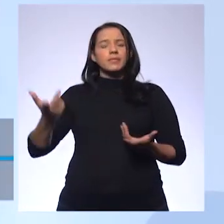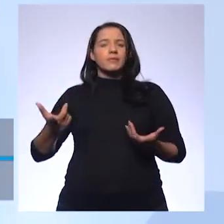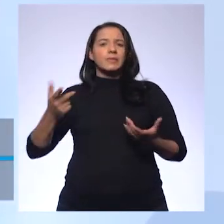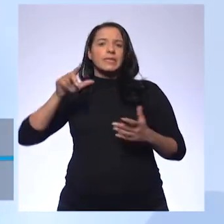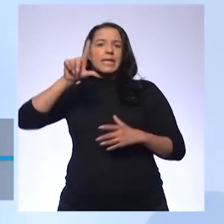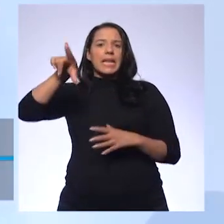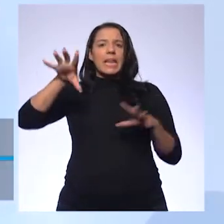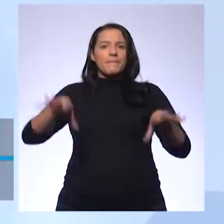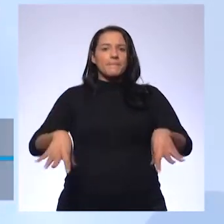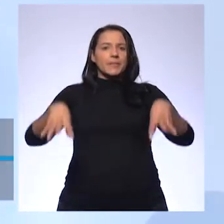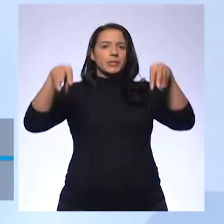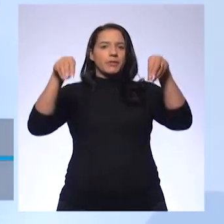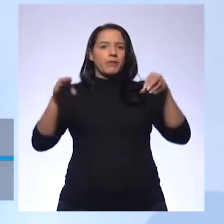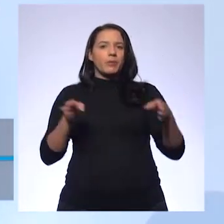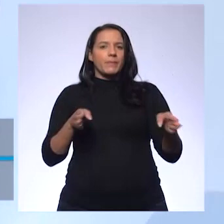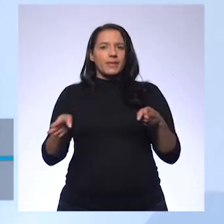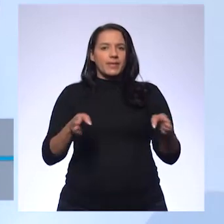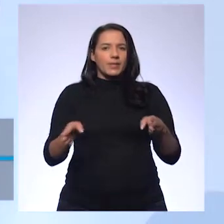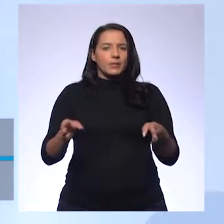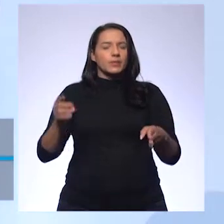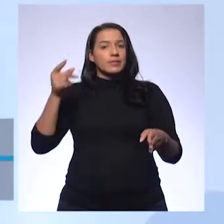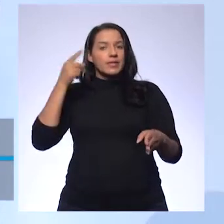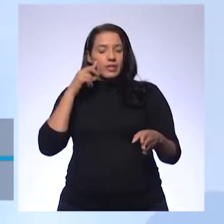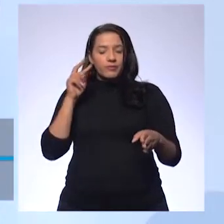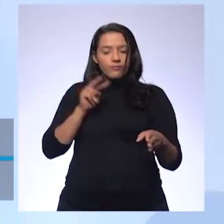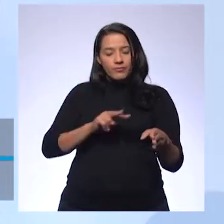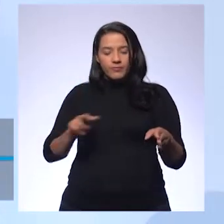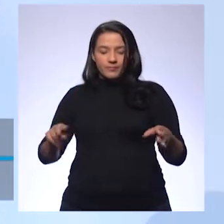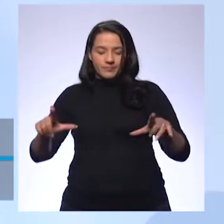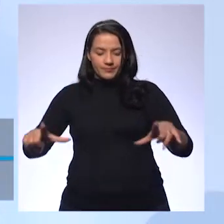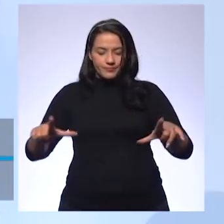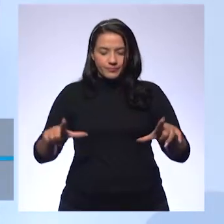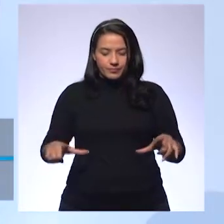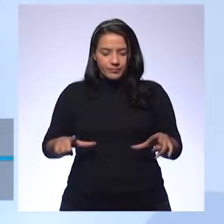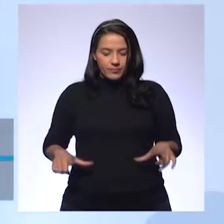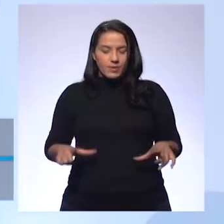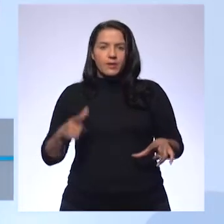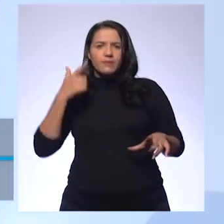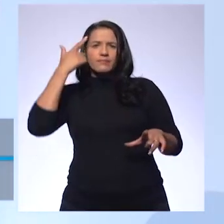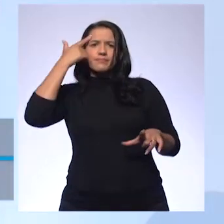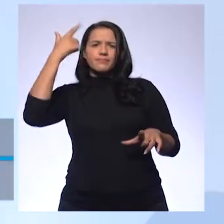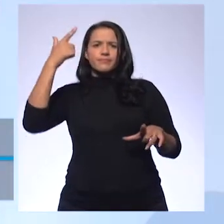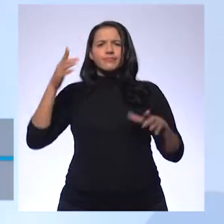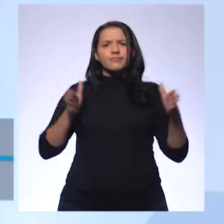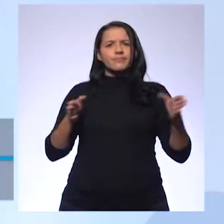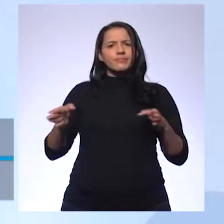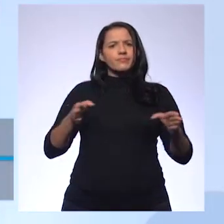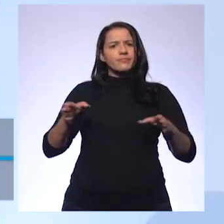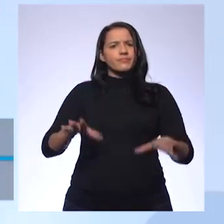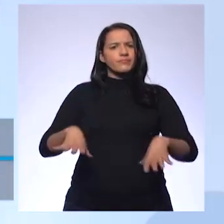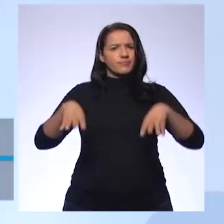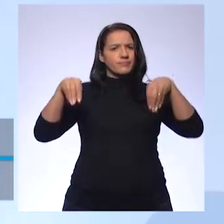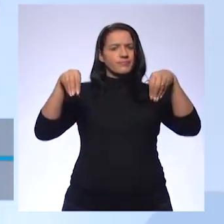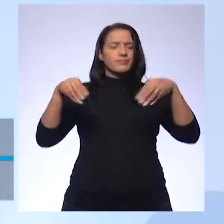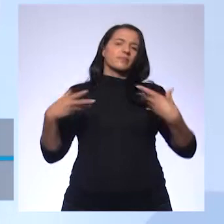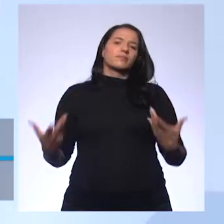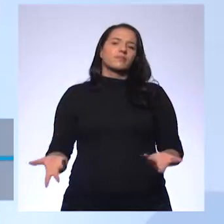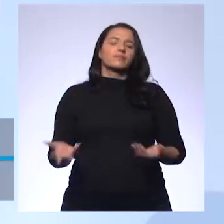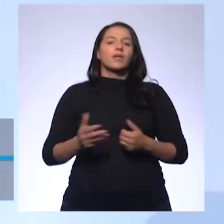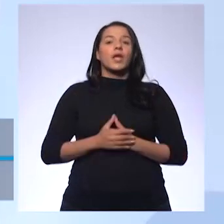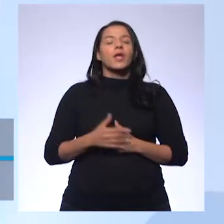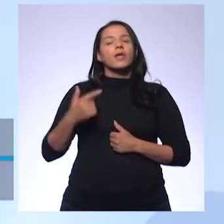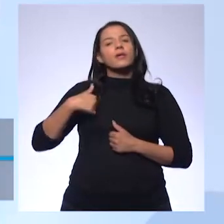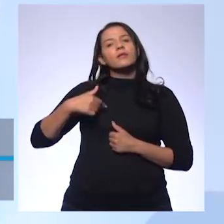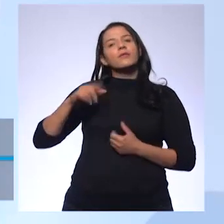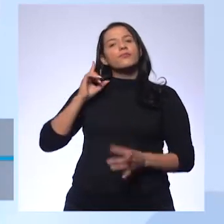medieval, né? Porque, se a gente observar as peças no tabuleiro, nos remetem à Idade Média. E, na verdade, eu descobri que